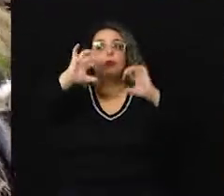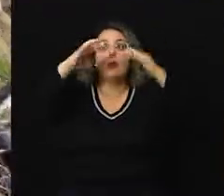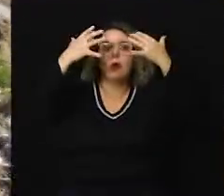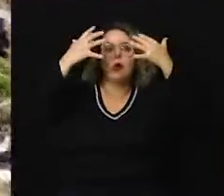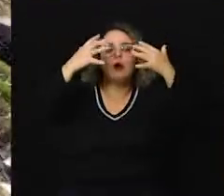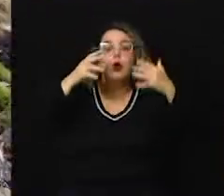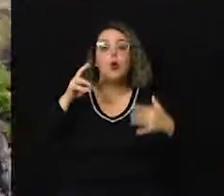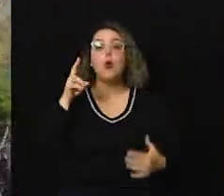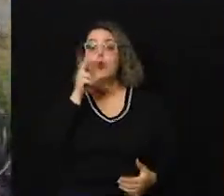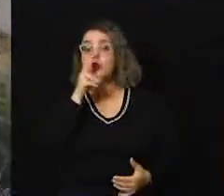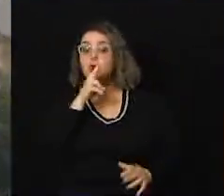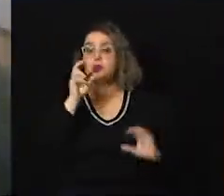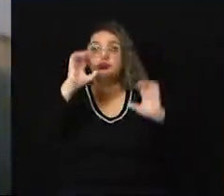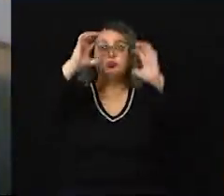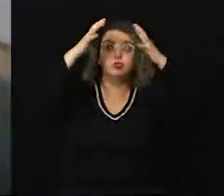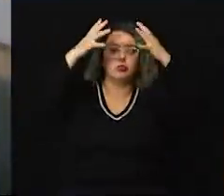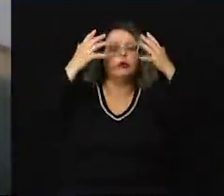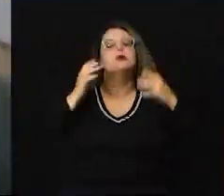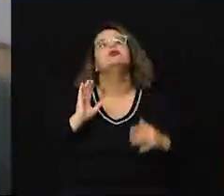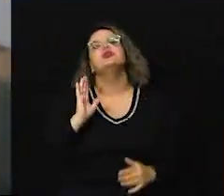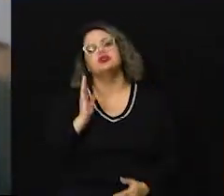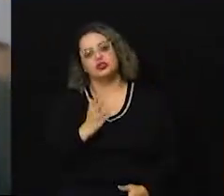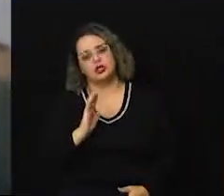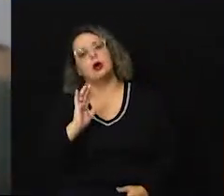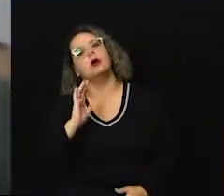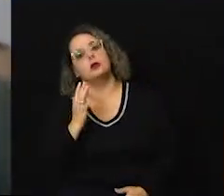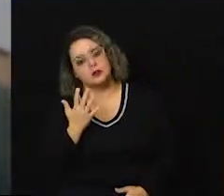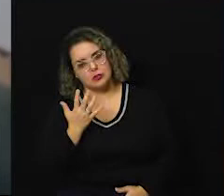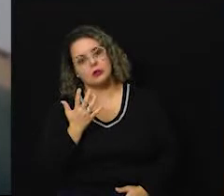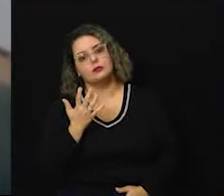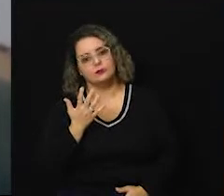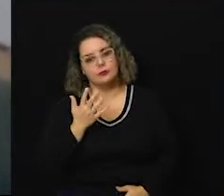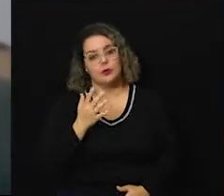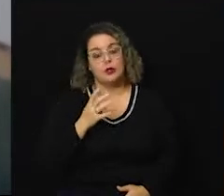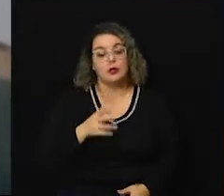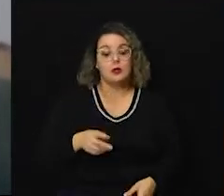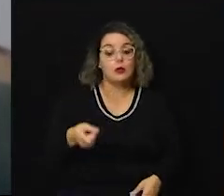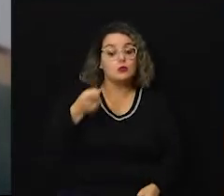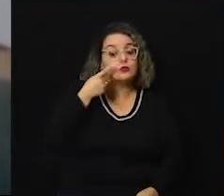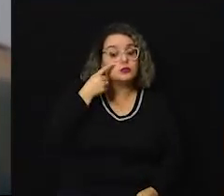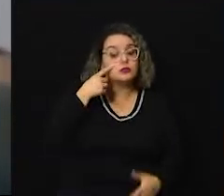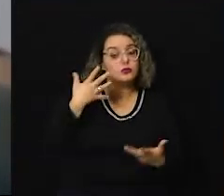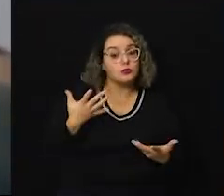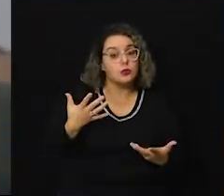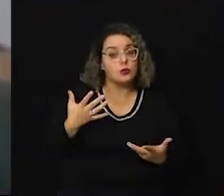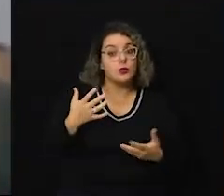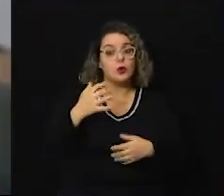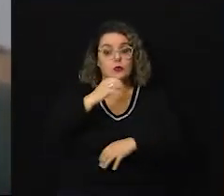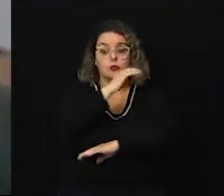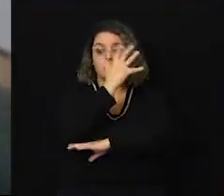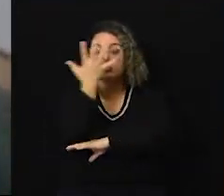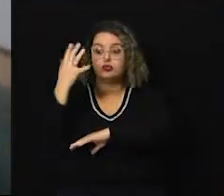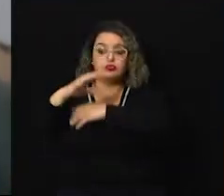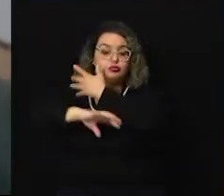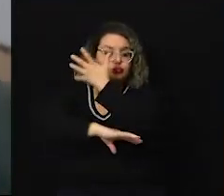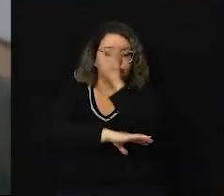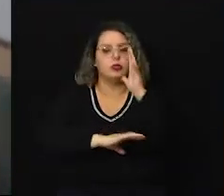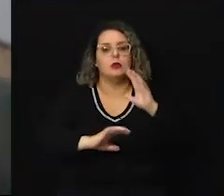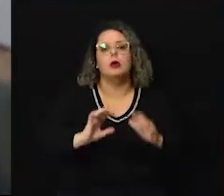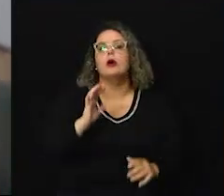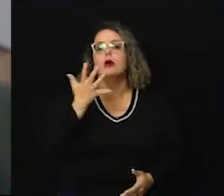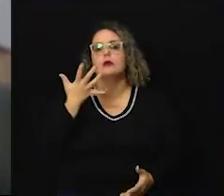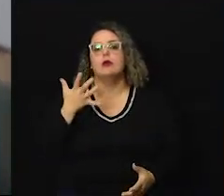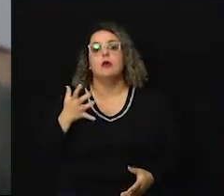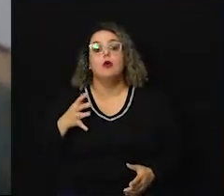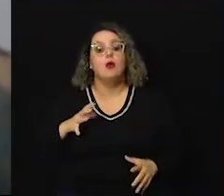agora tá falando de emergência climática já estão acontecendo a gente tem visto eventos climáticos extremos acontecendo de uma forma